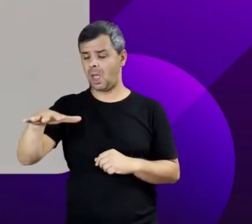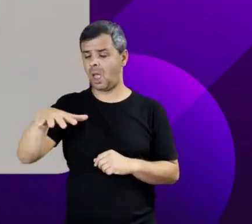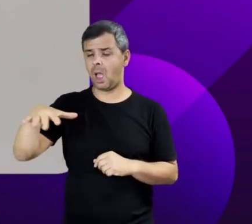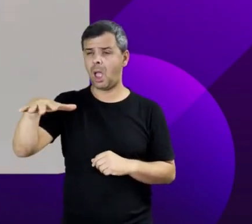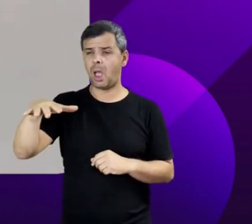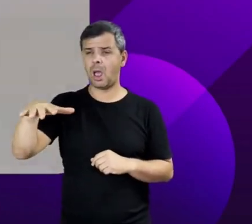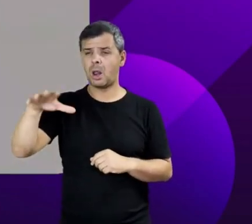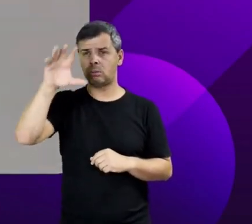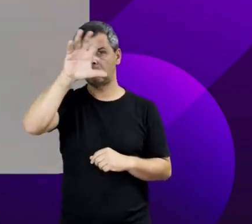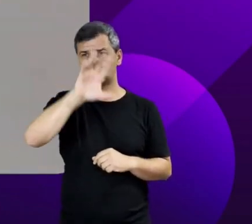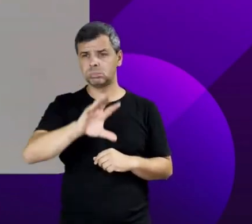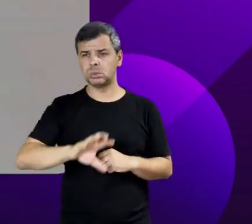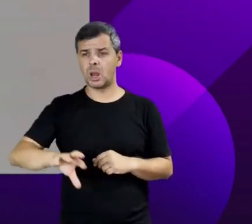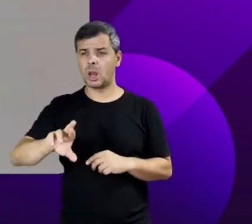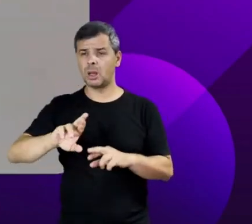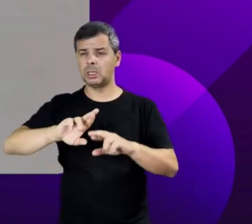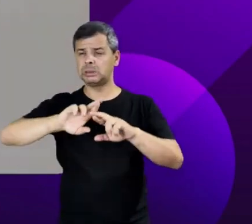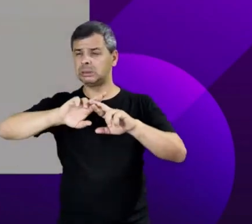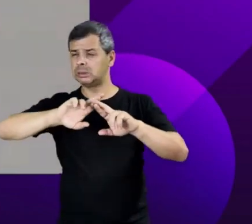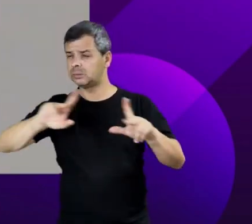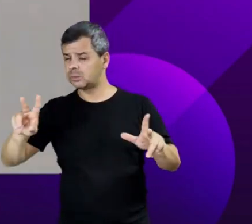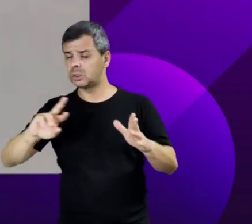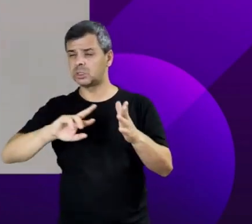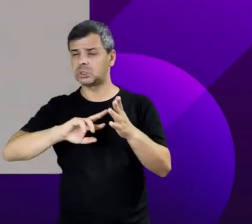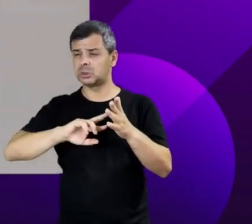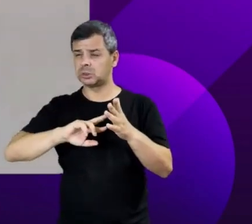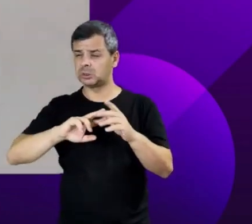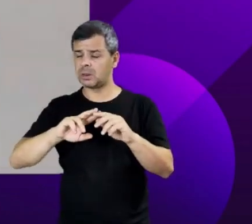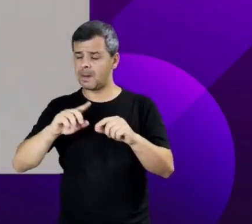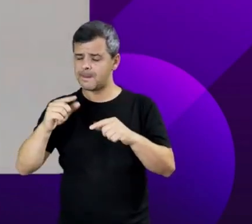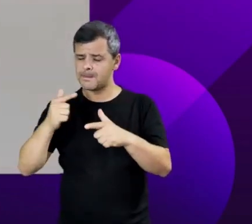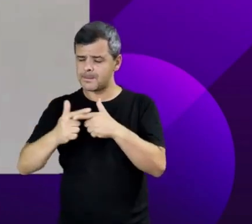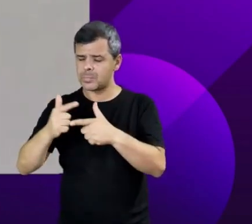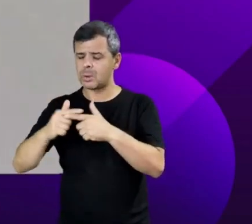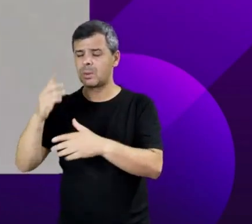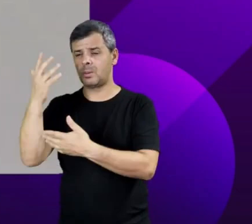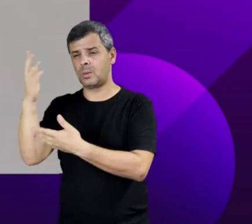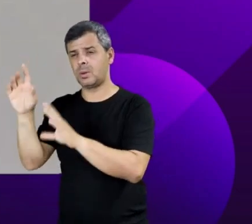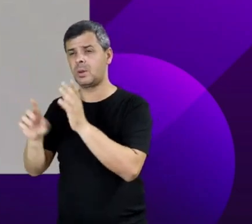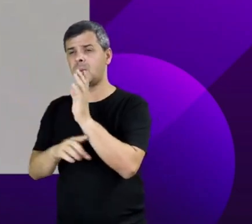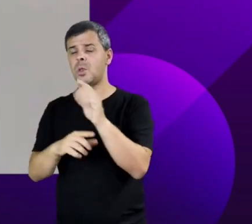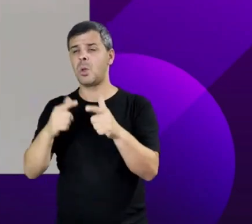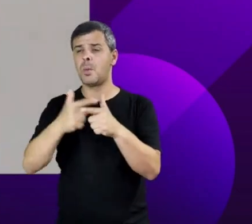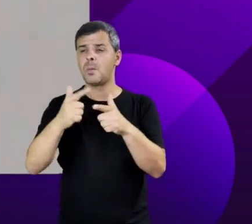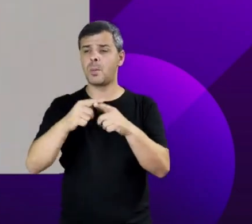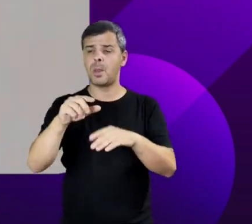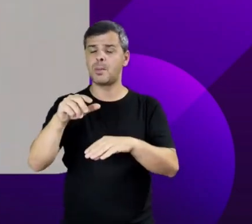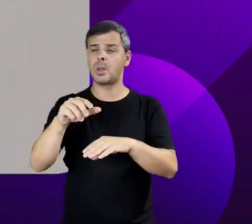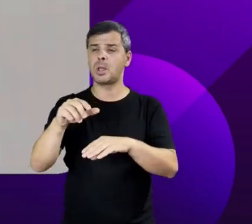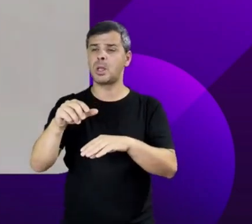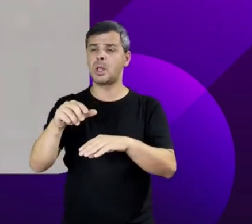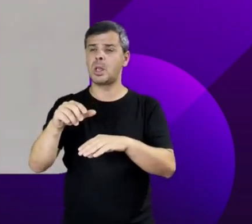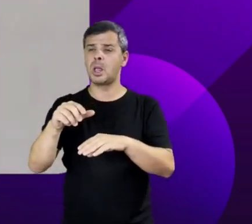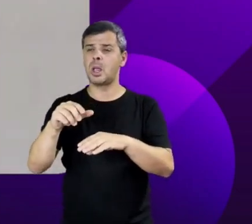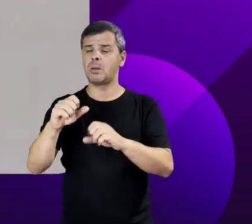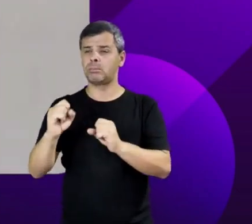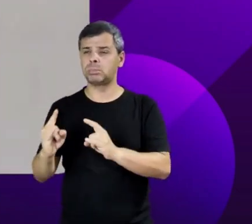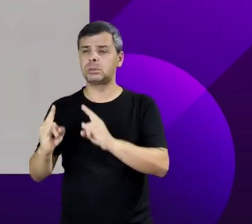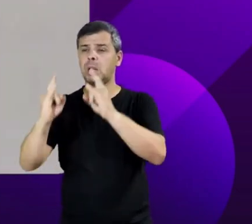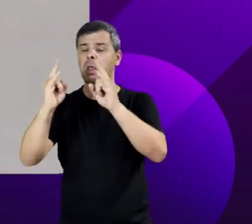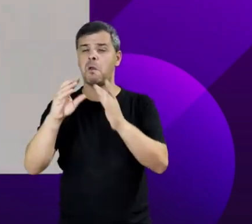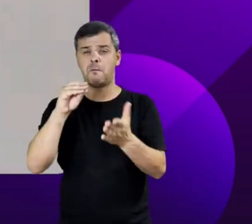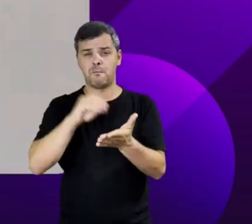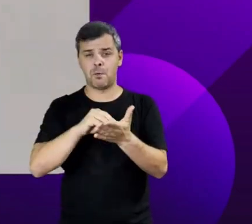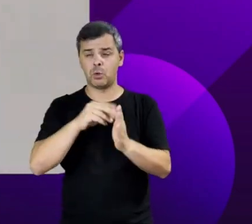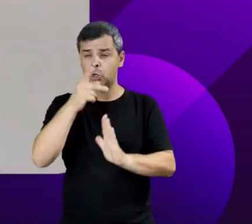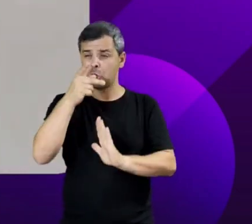regiões, enfim, de forma muito significativa, problemas ambientais, problemas urbanos, de ausência de planejamento